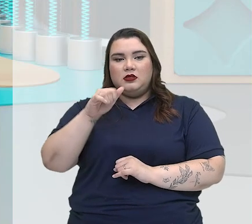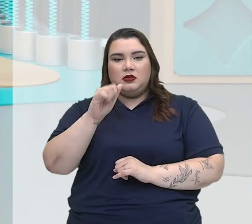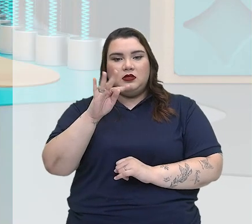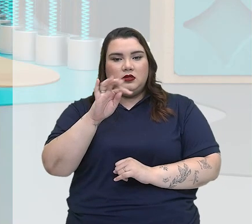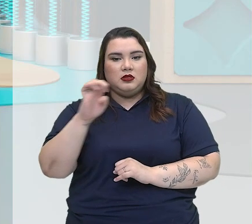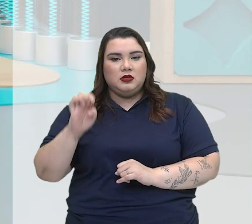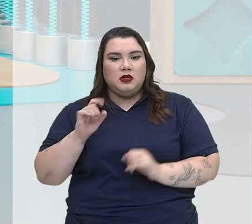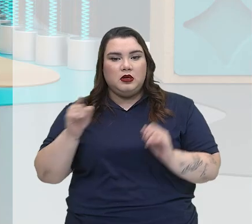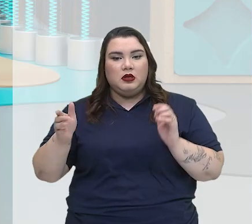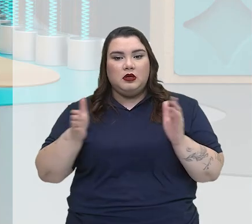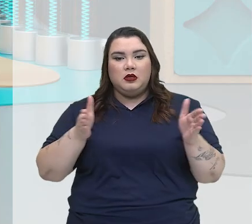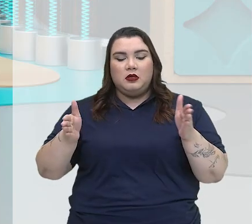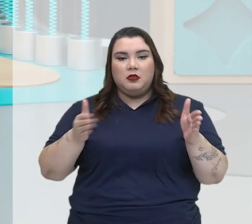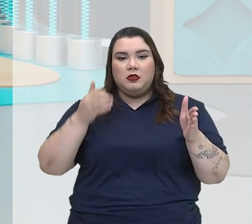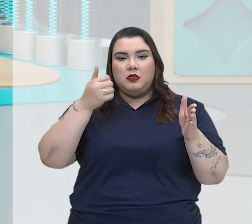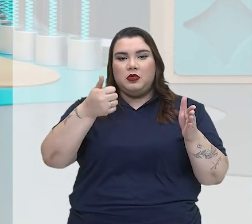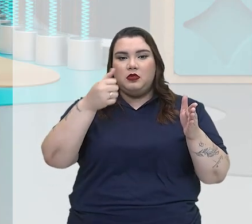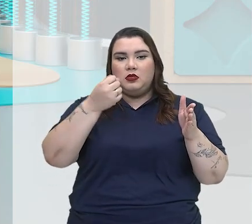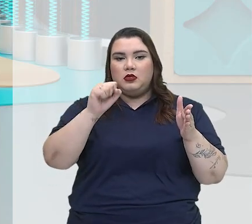foi 1884 a